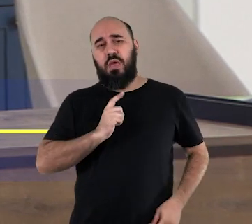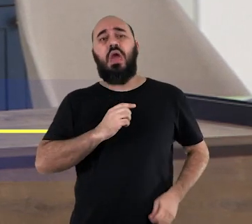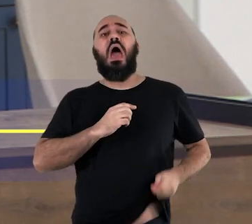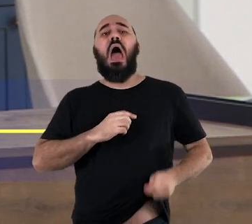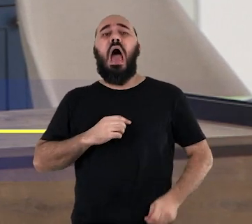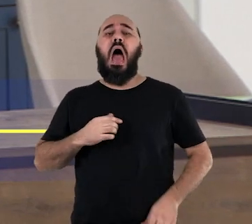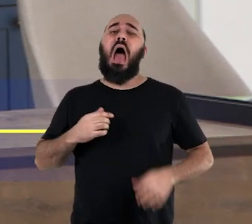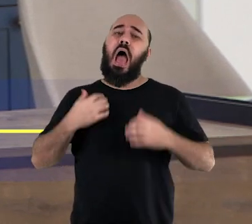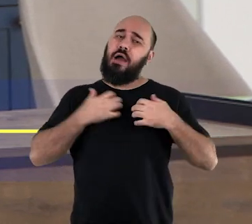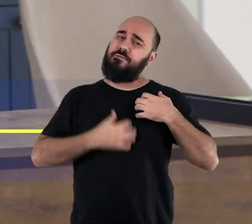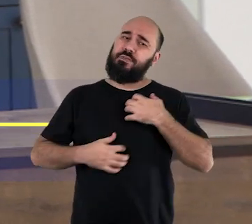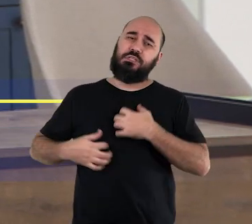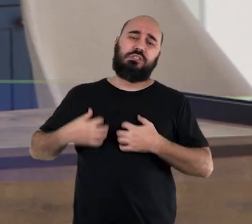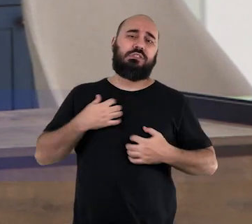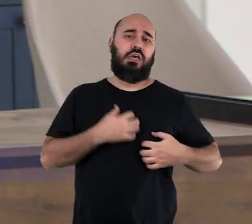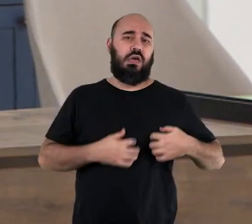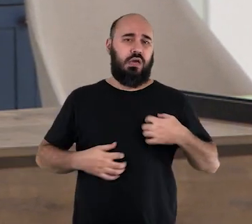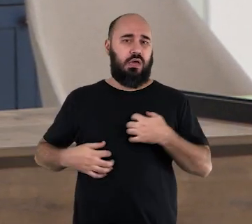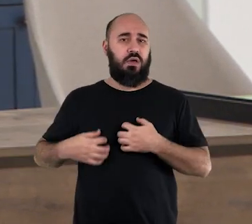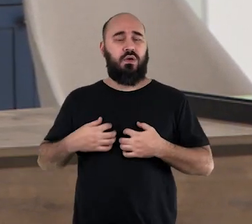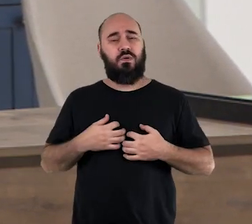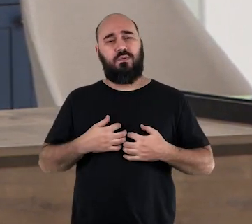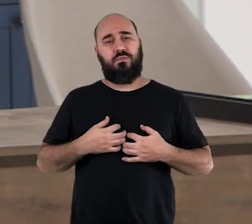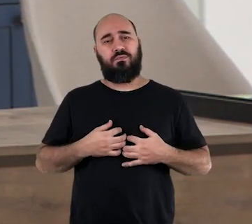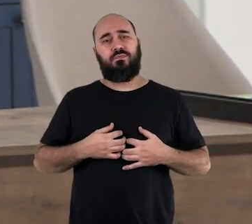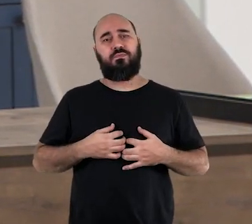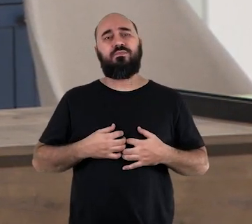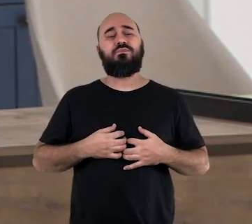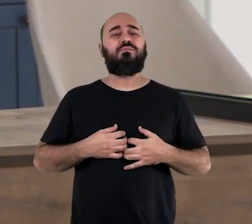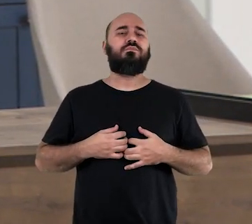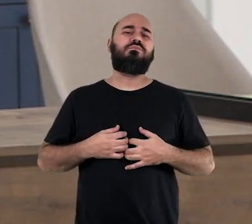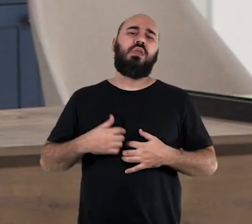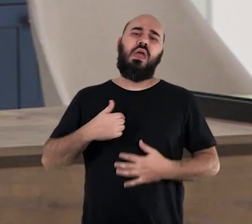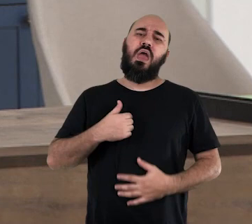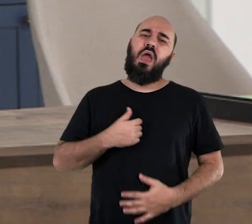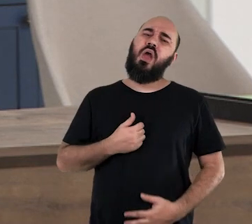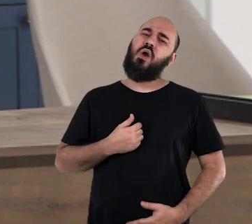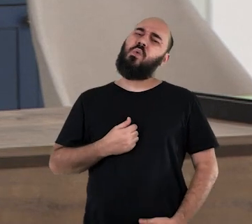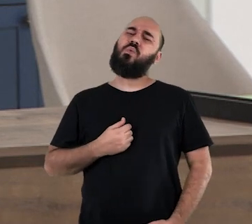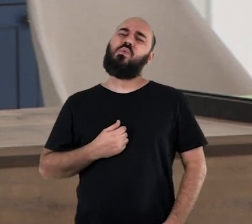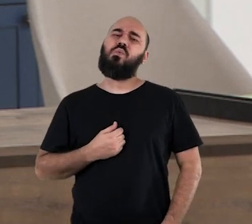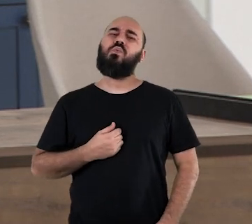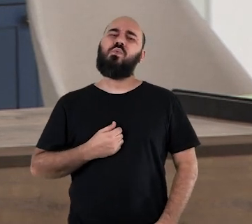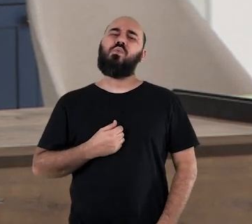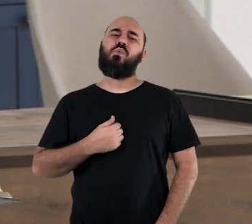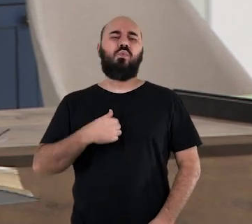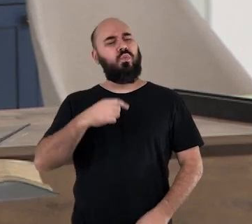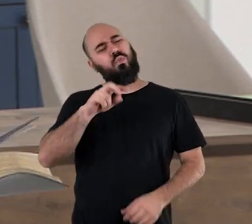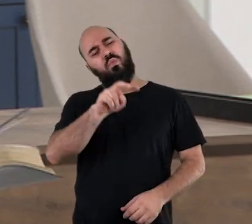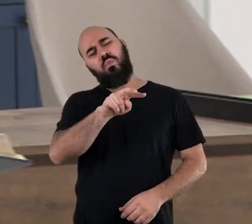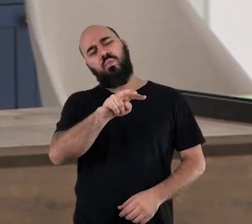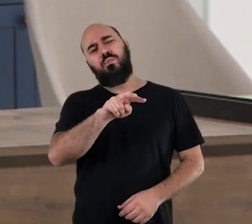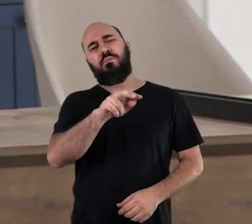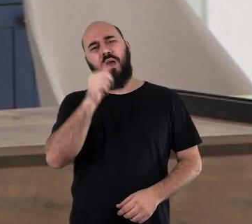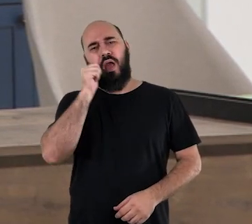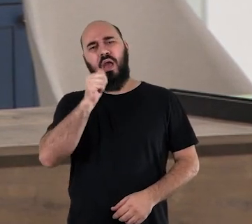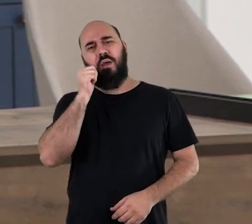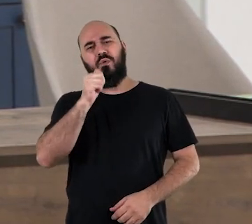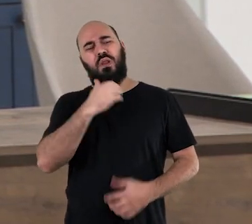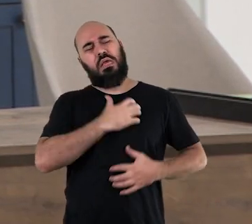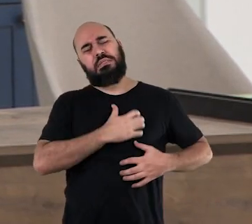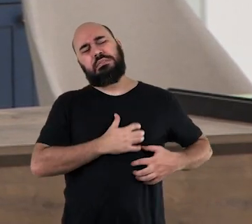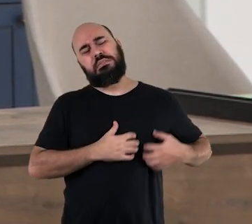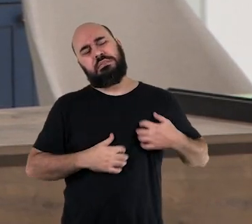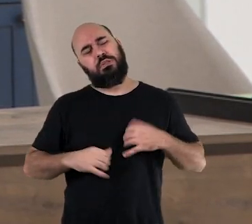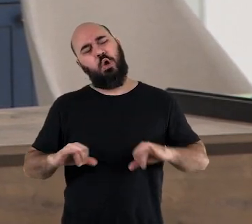todas o livra. Não faz tempo que eu citei essas palavras para uma senhora que está vivendo um momento